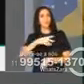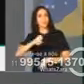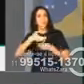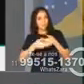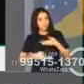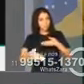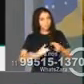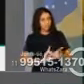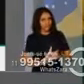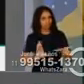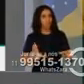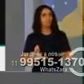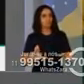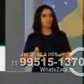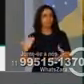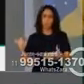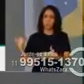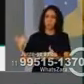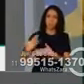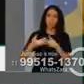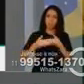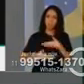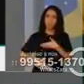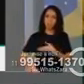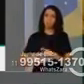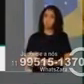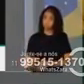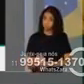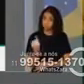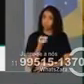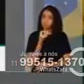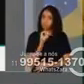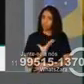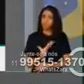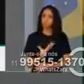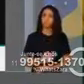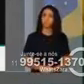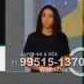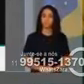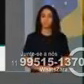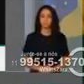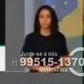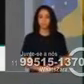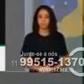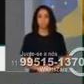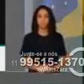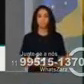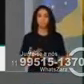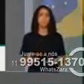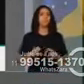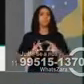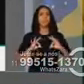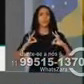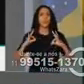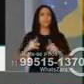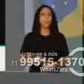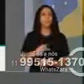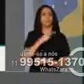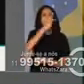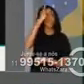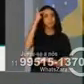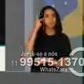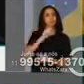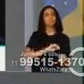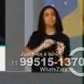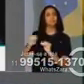avanços importantes agradecemos sempre a nossa recepção de brasileiros na itália e queremos dizer